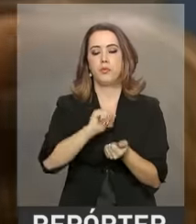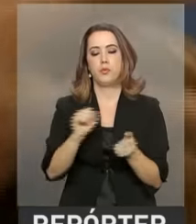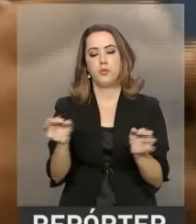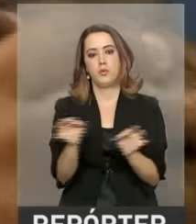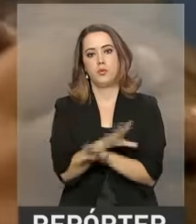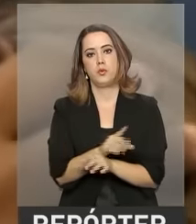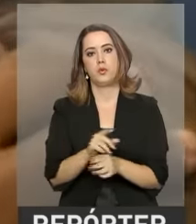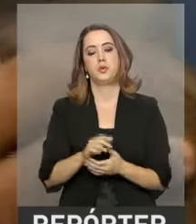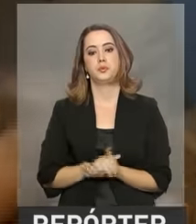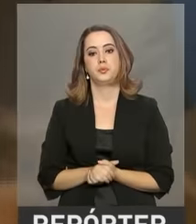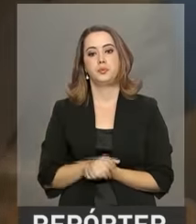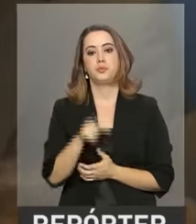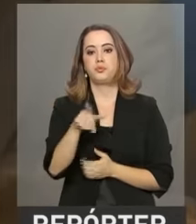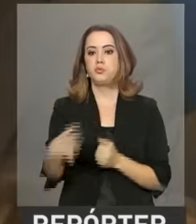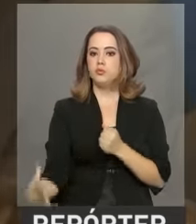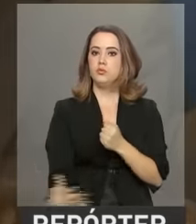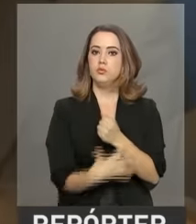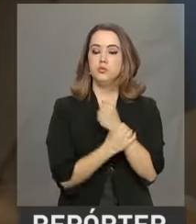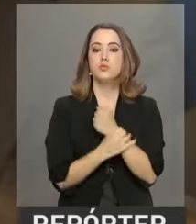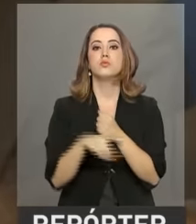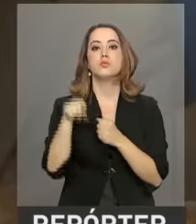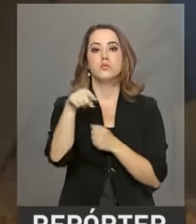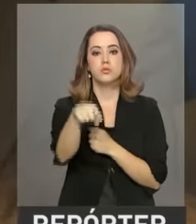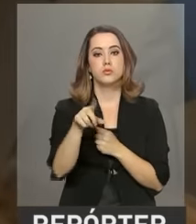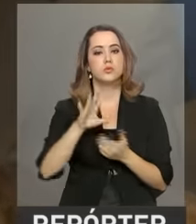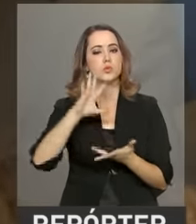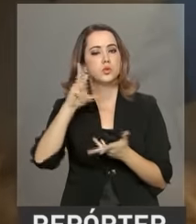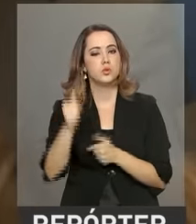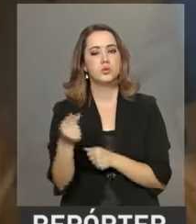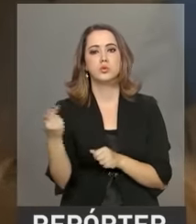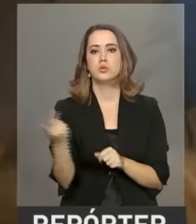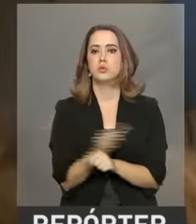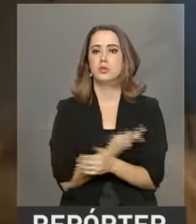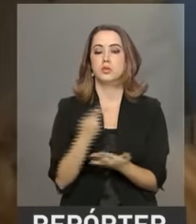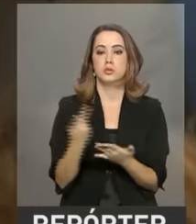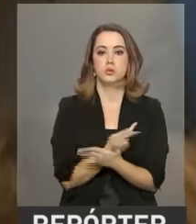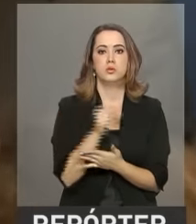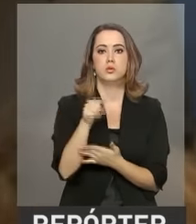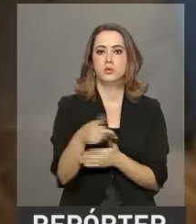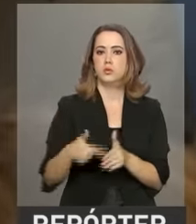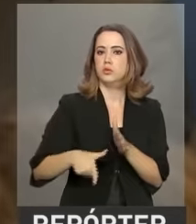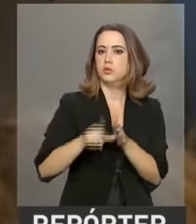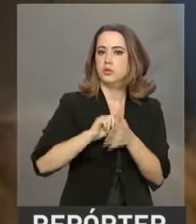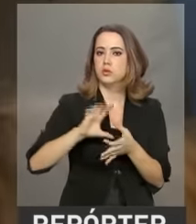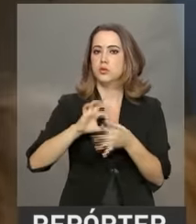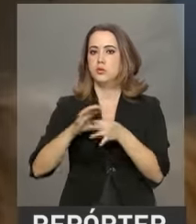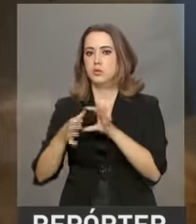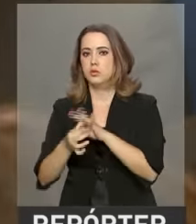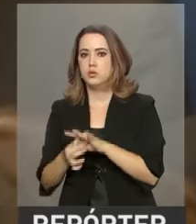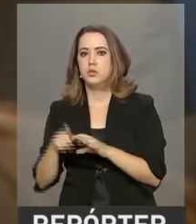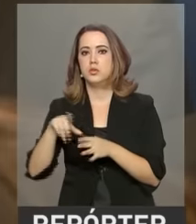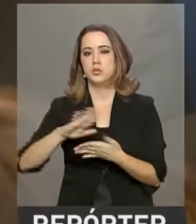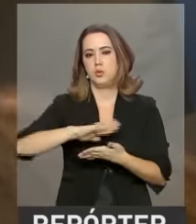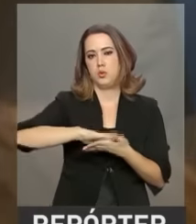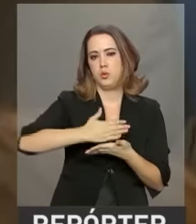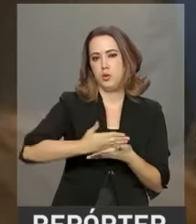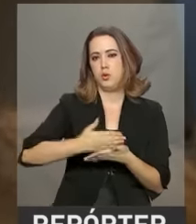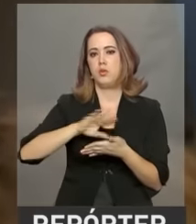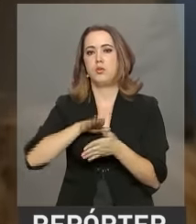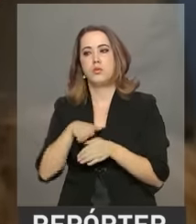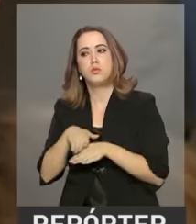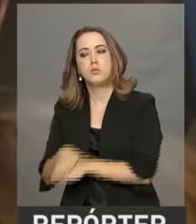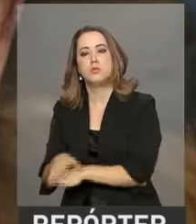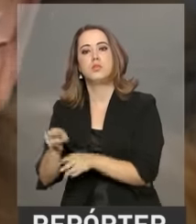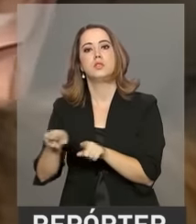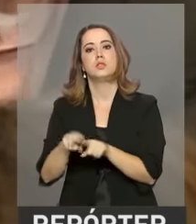quesito de segurança, né, de todo esse procedimento que foi adotado agora antes da Olimpíada, que é a retirada do laptop, a